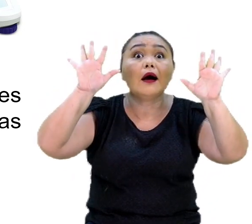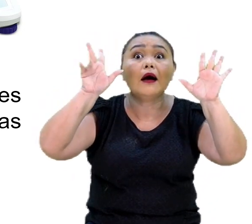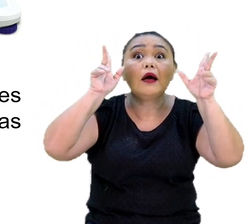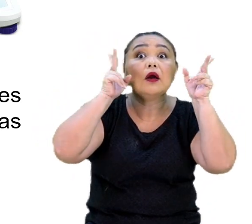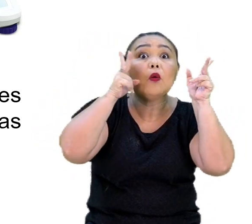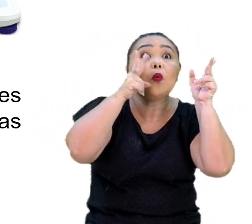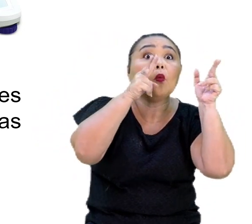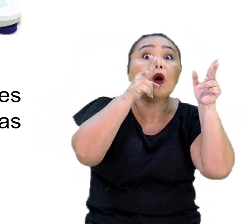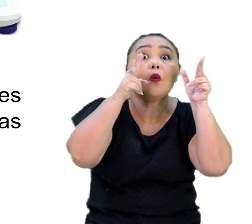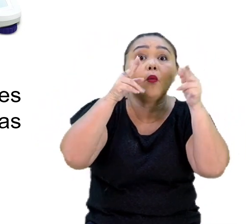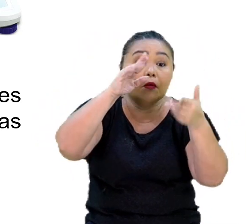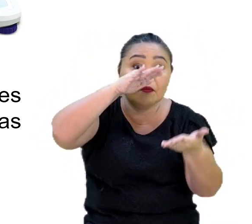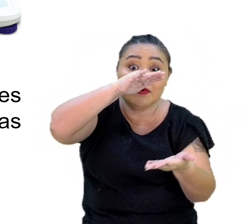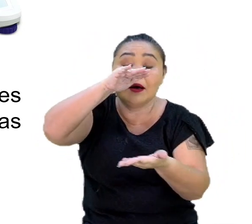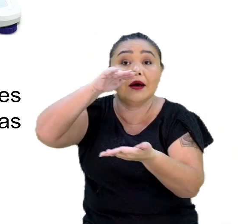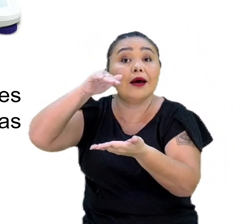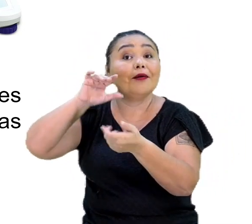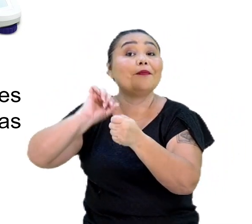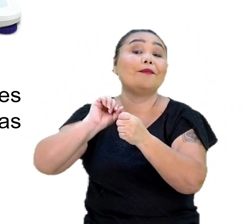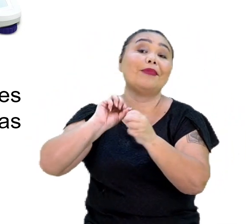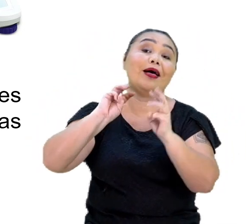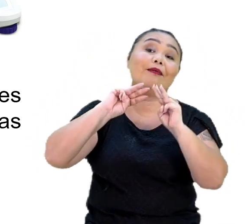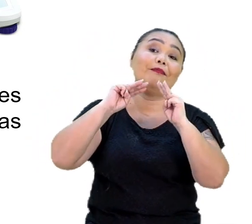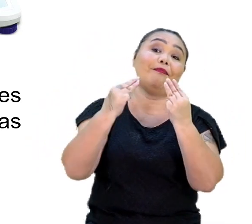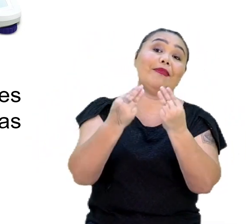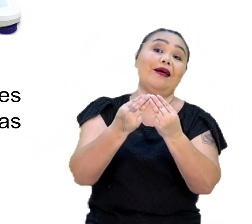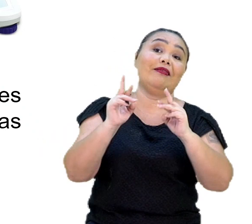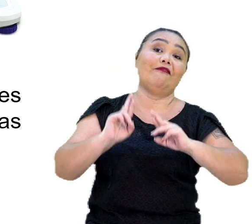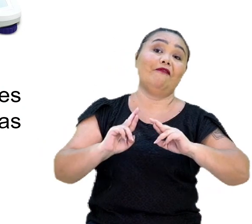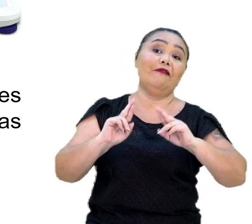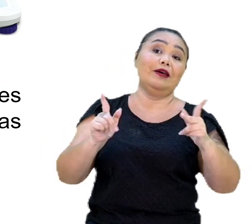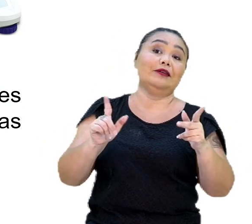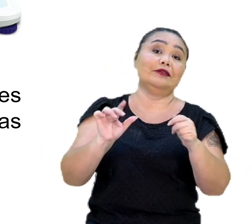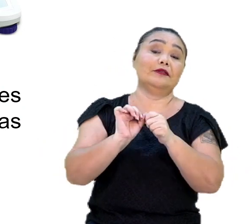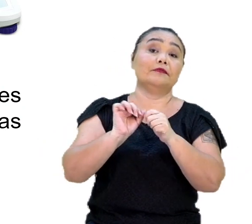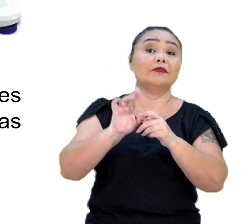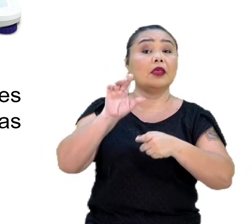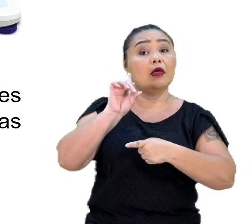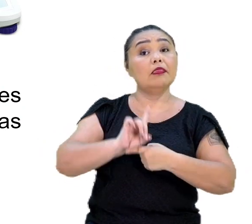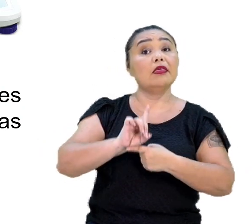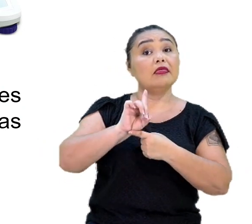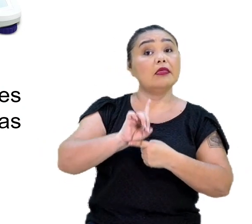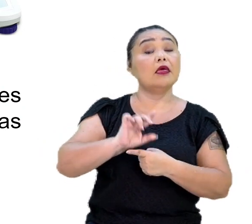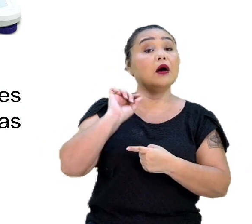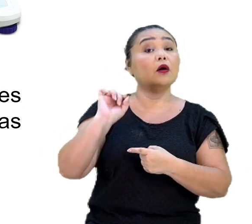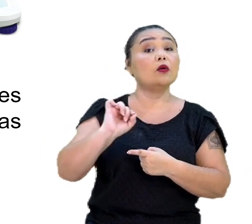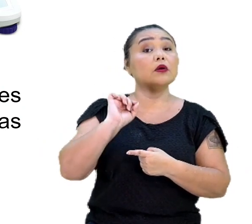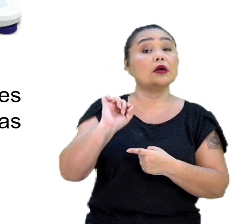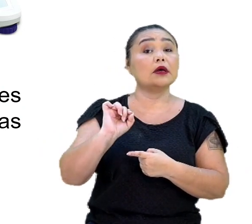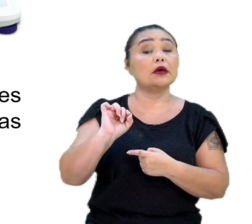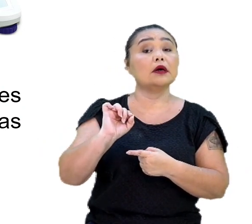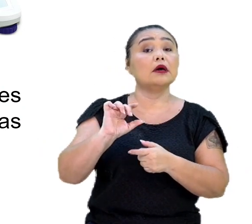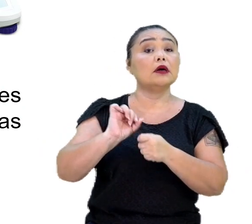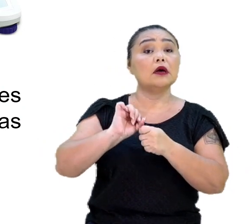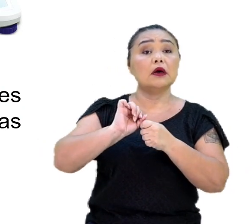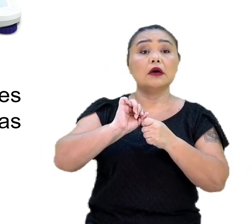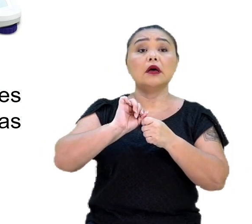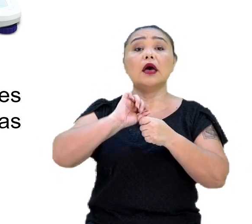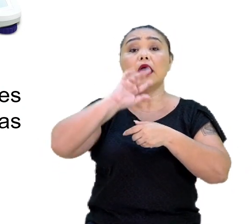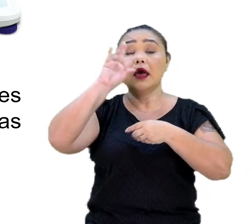em tamanho, porém com massas diferentes. Mas a densidade, ela é o quê? Ela é uma